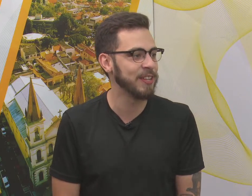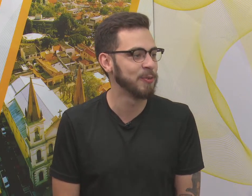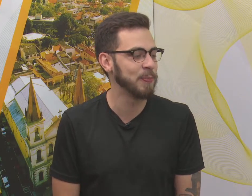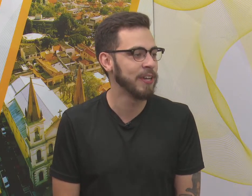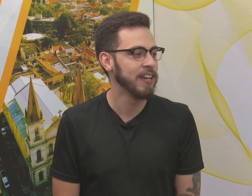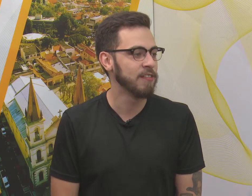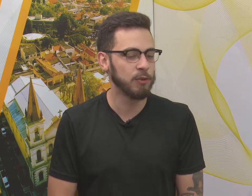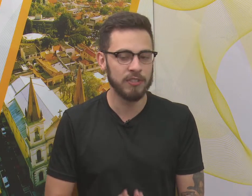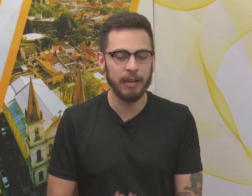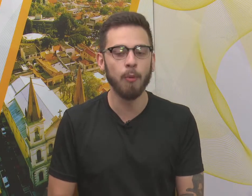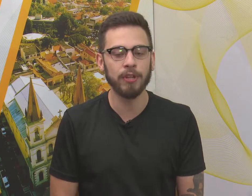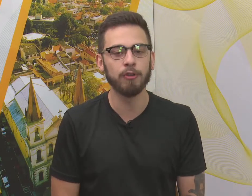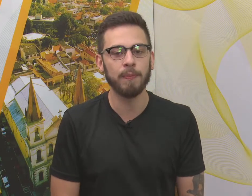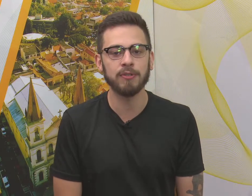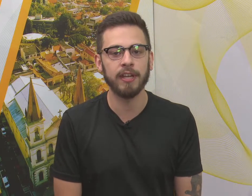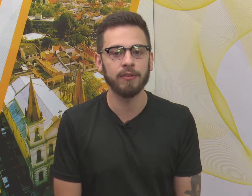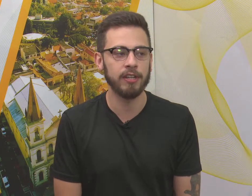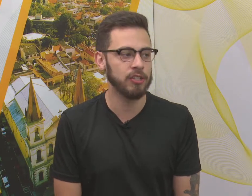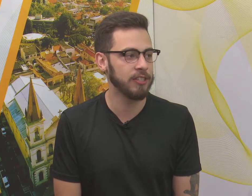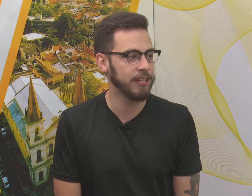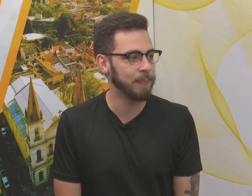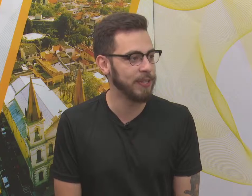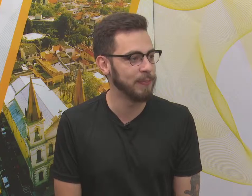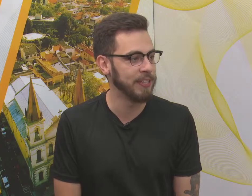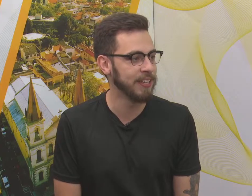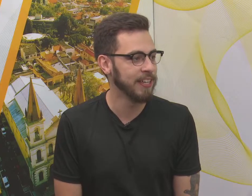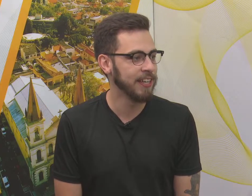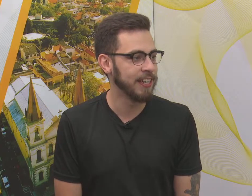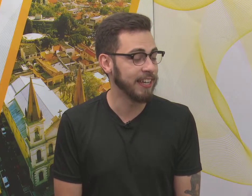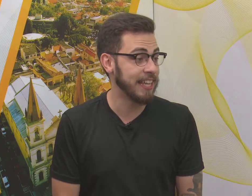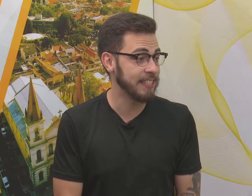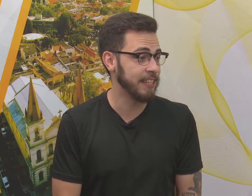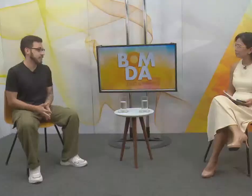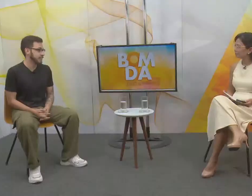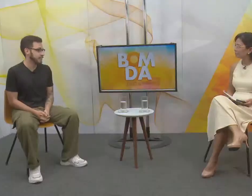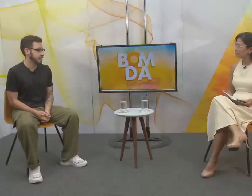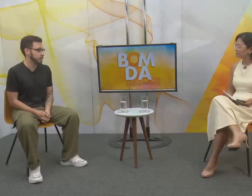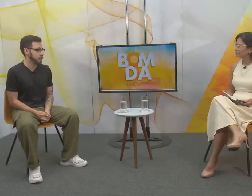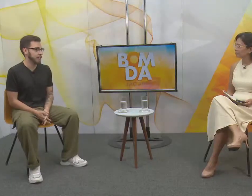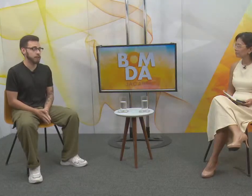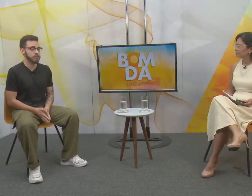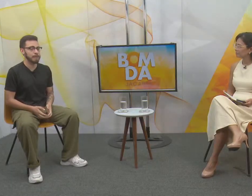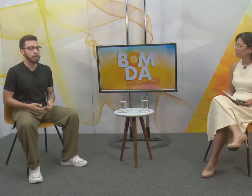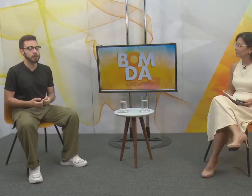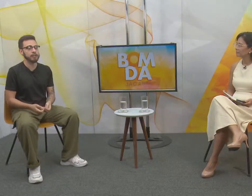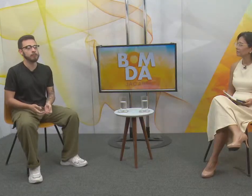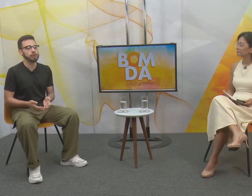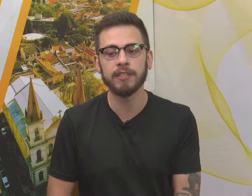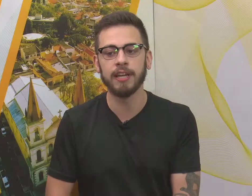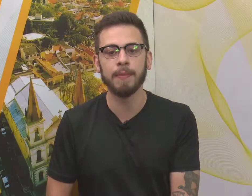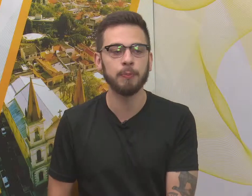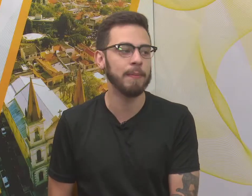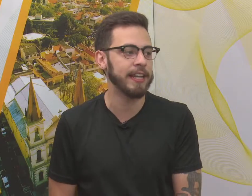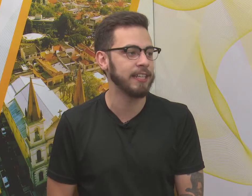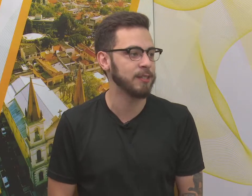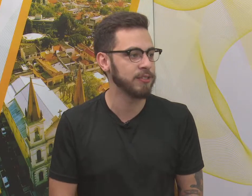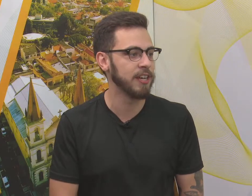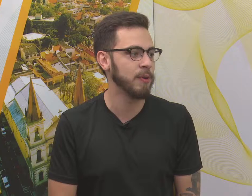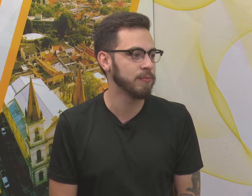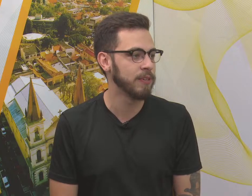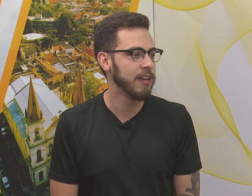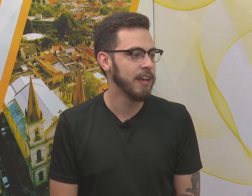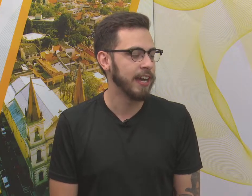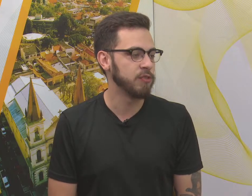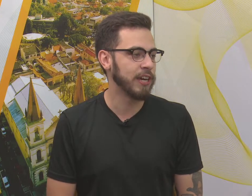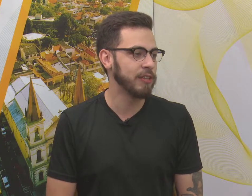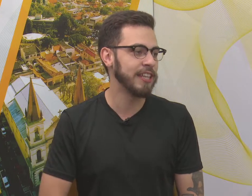de Direito da USP, ficou sem computador para estudar durante a pandemia, graças a esse projeto. Era chamava Projeto Luiz Gama de Permanência. Luiz Gama é